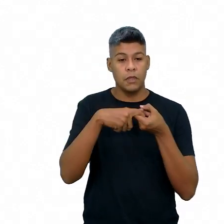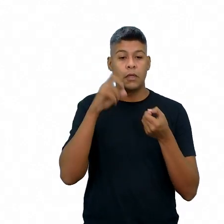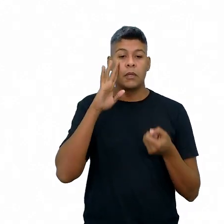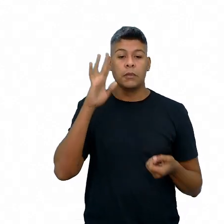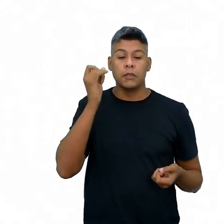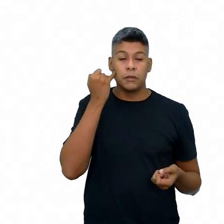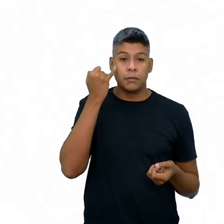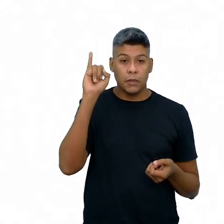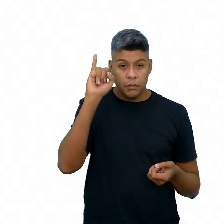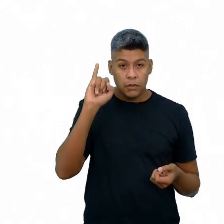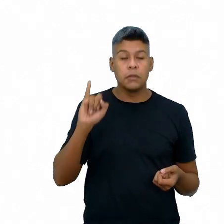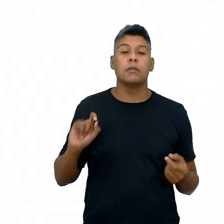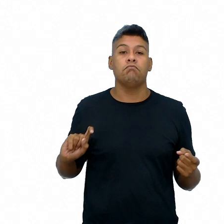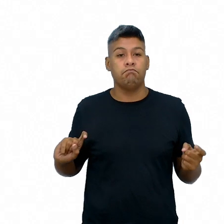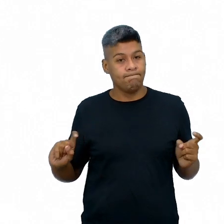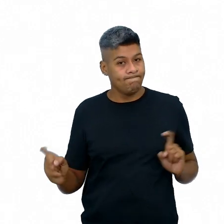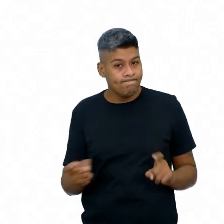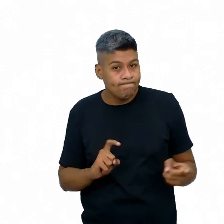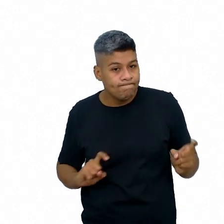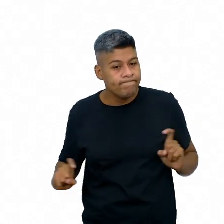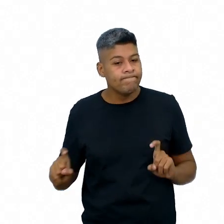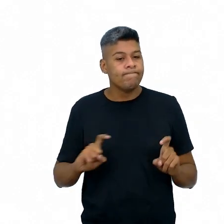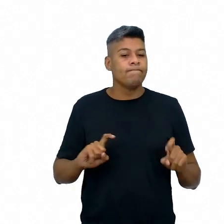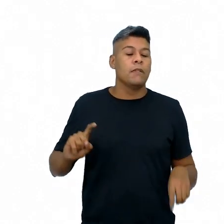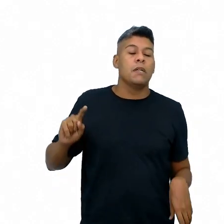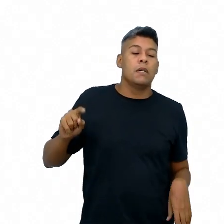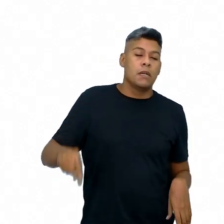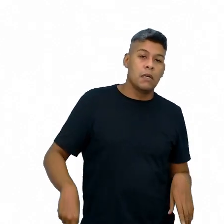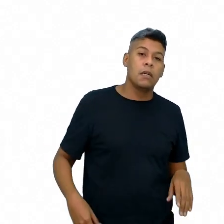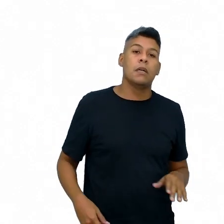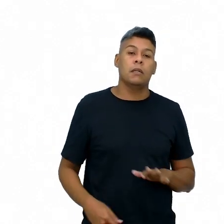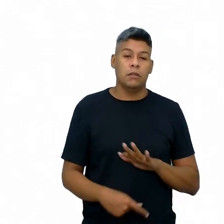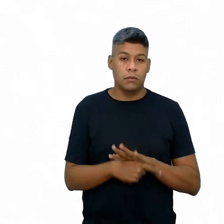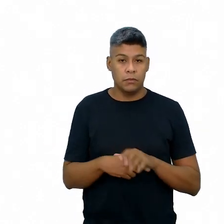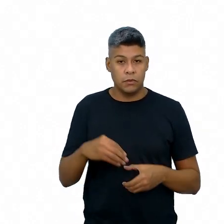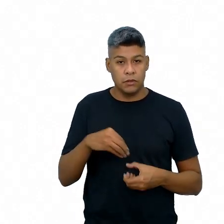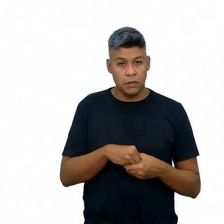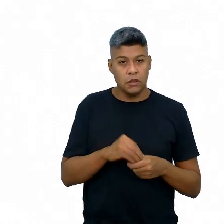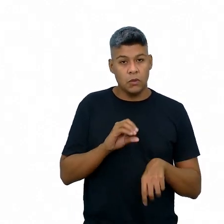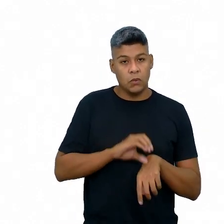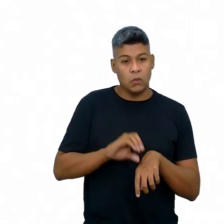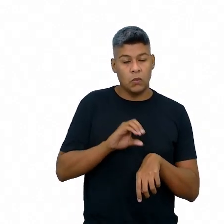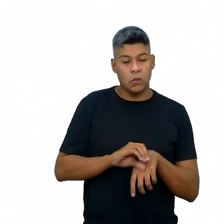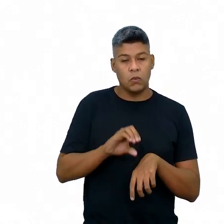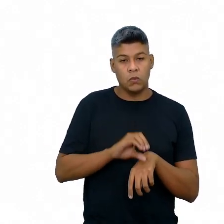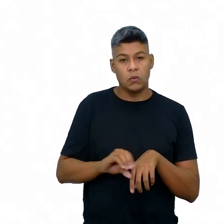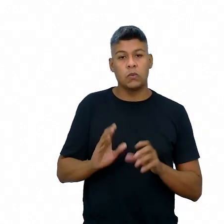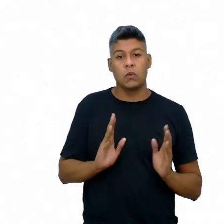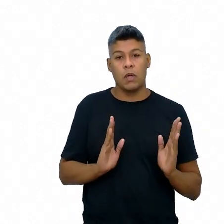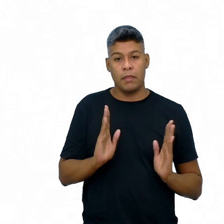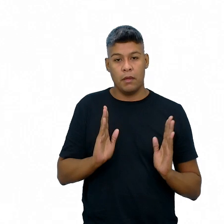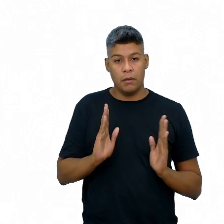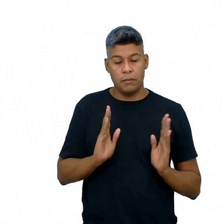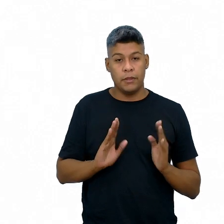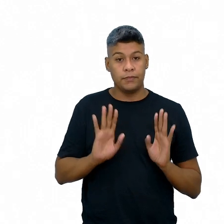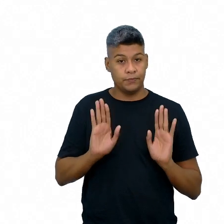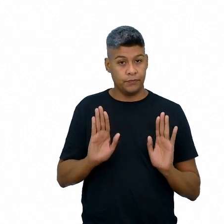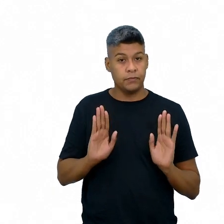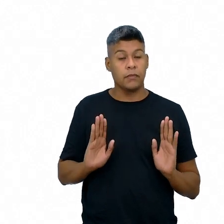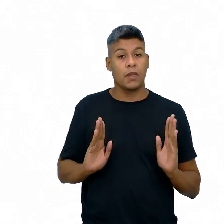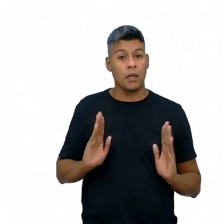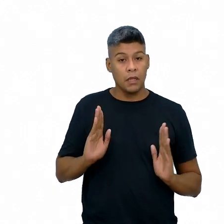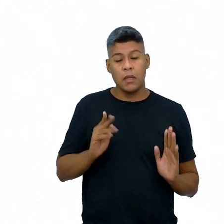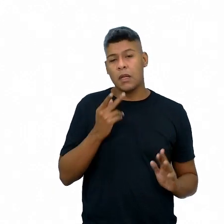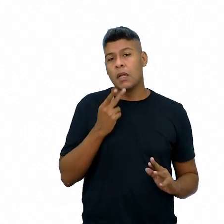principais ideias que foram discutidas, que são discutidas dentro da formação de etapa. Lá na formação de etapa,